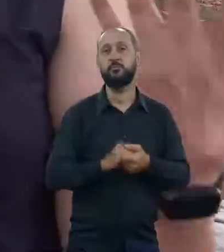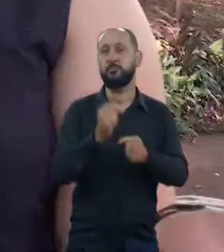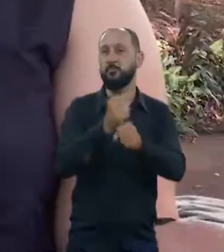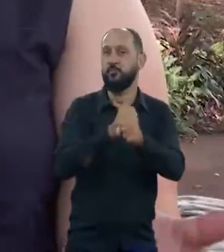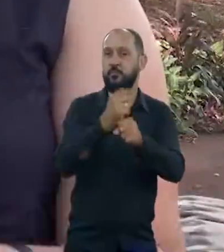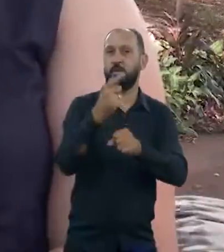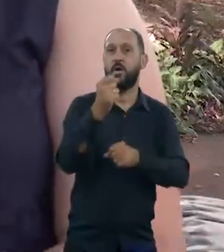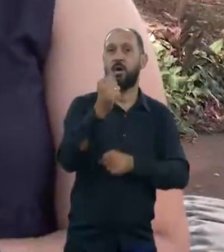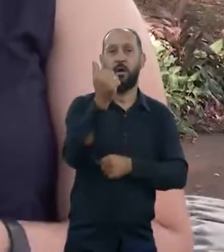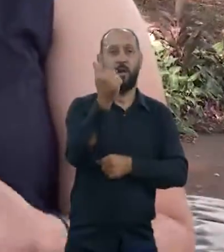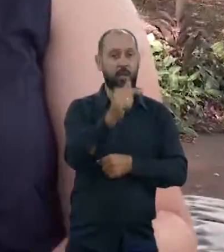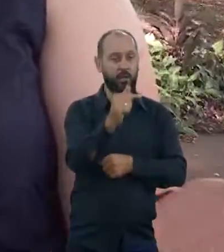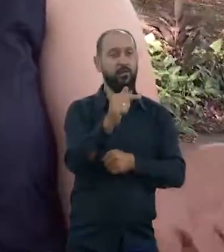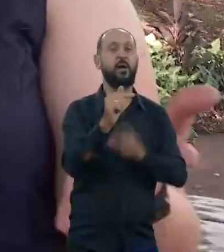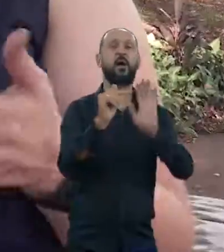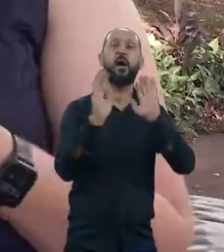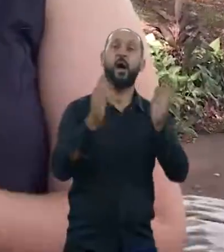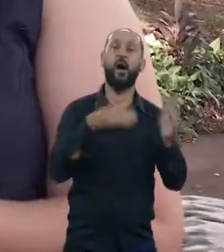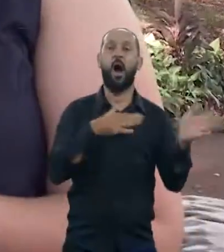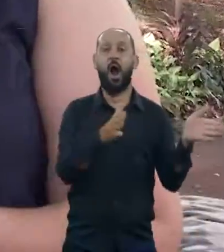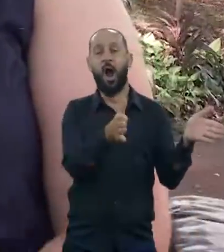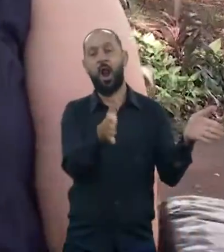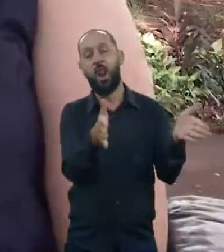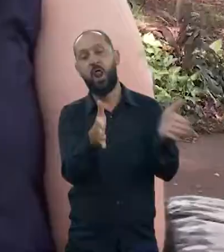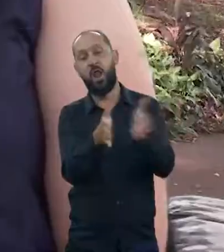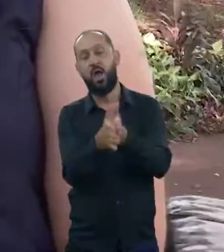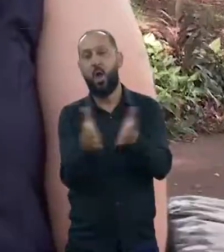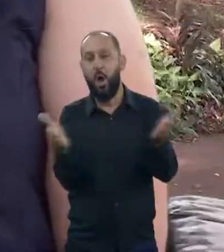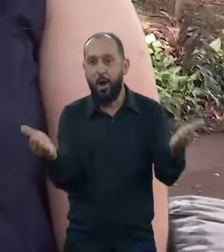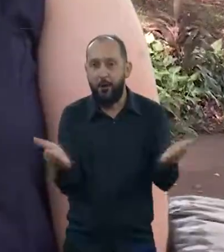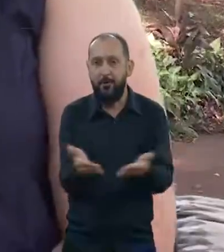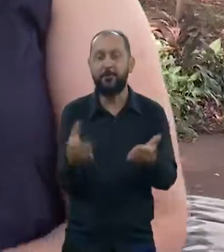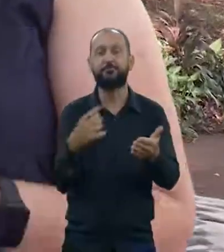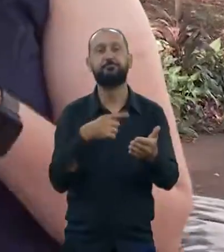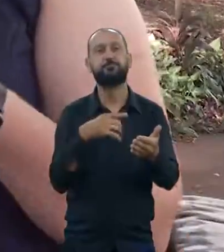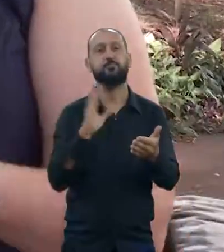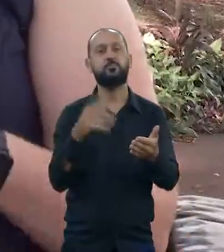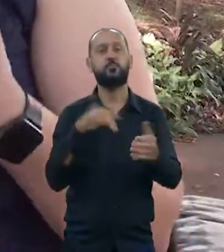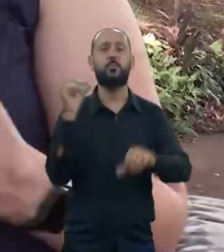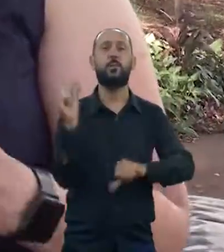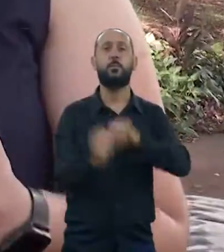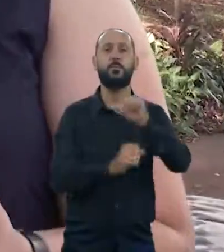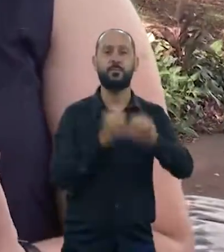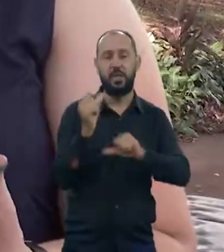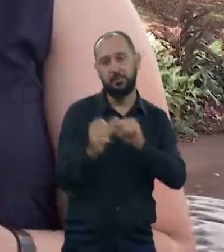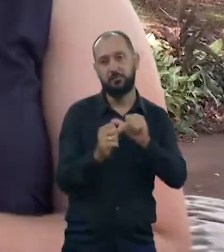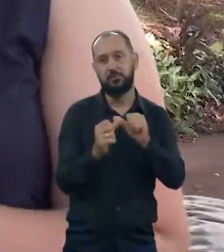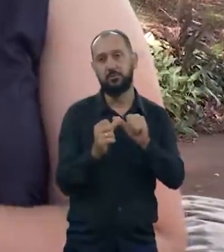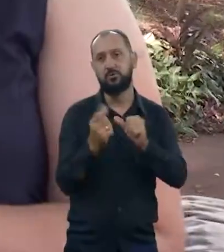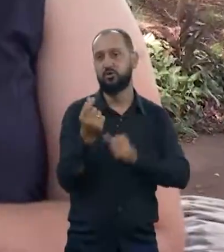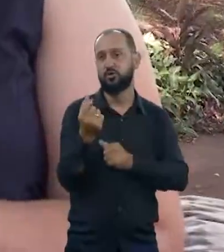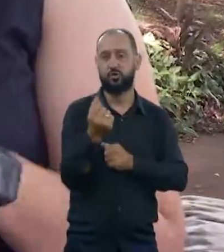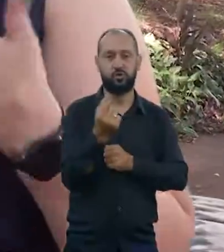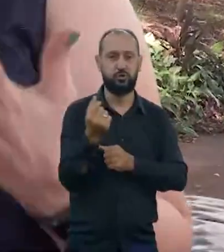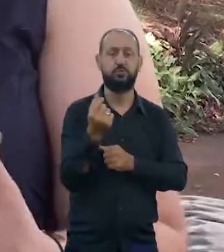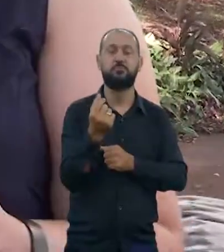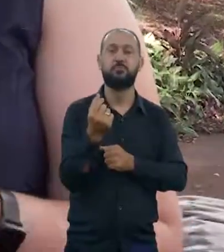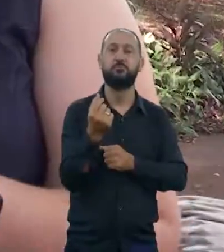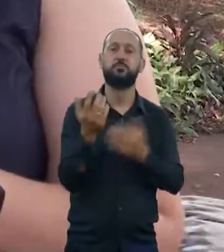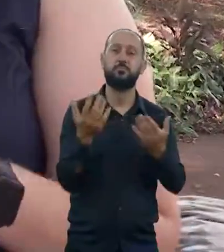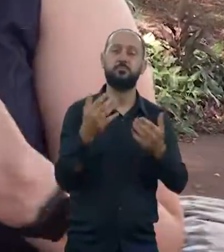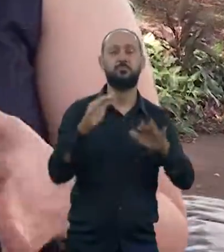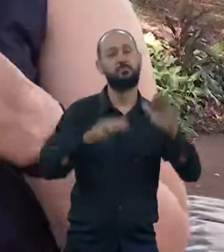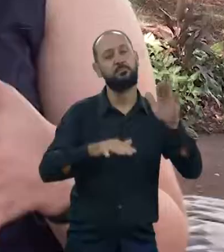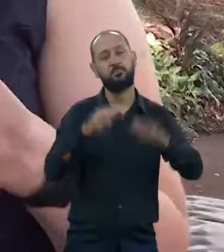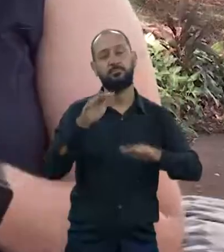Lembrando que isso foi em 2017 até o nosso atual período nós tivemos grandes mudanças, né, nos